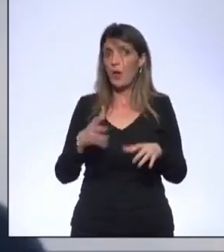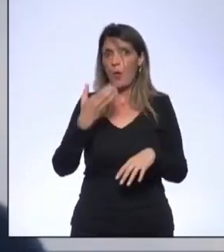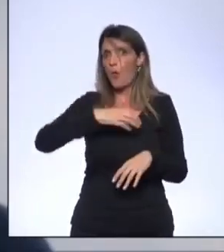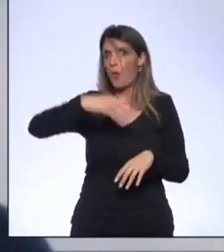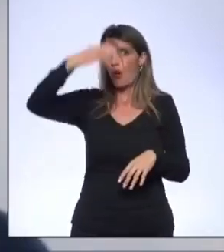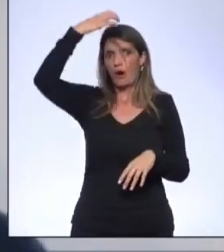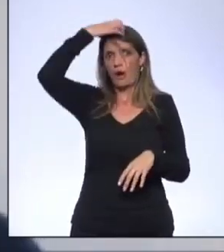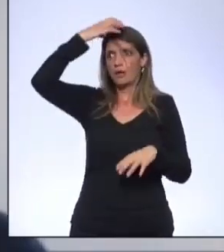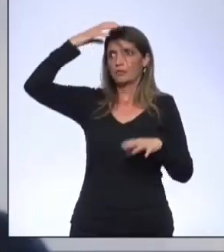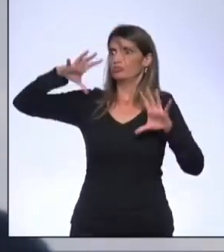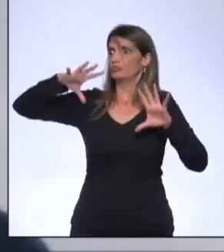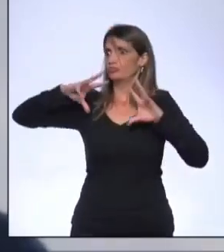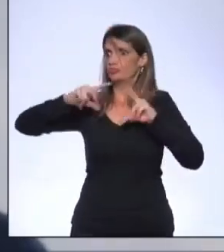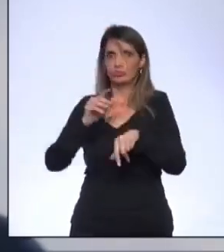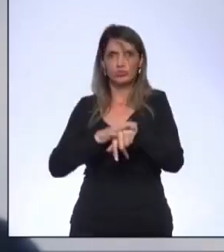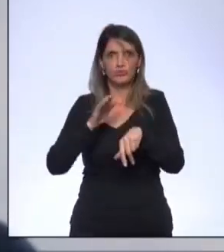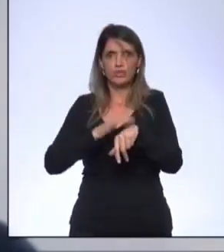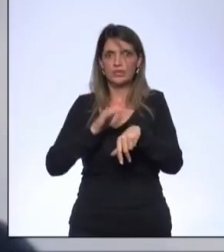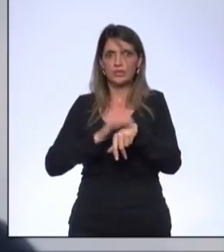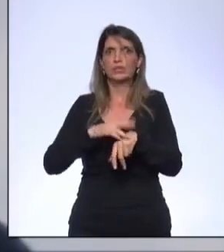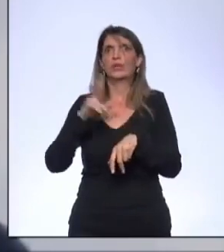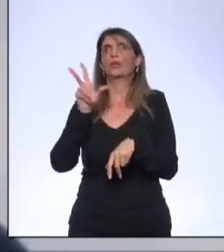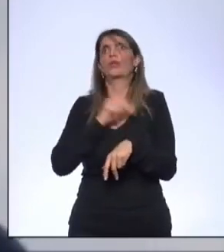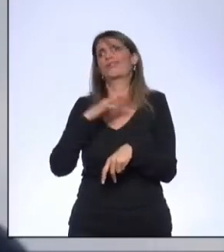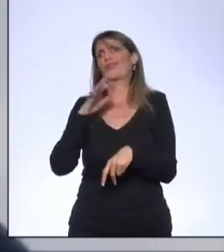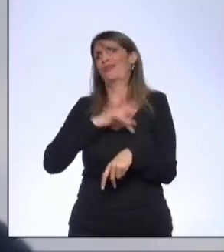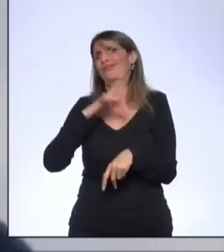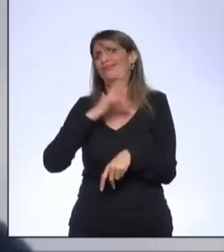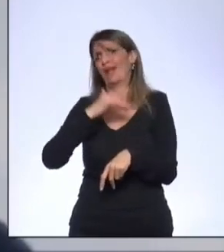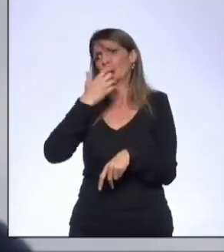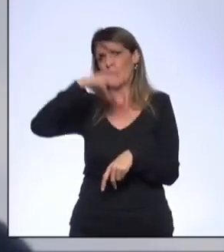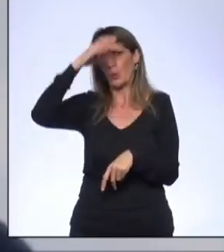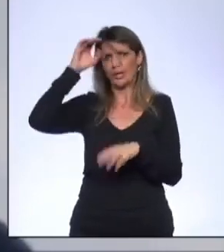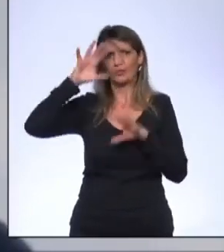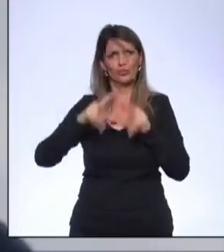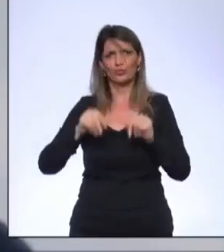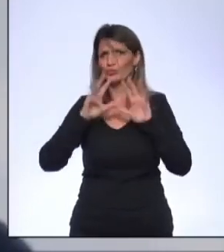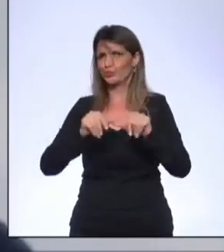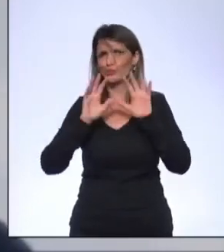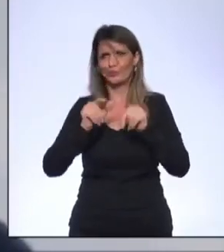é o rei ocupadíssimo, nossa, coitado do rei.